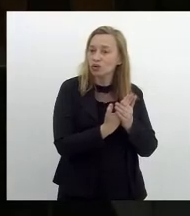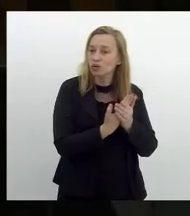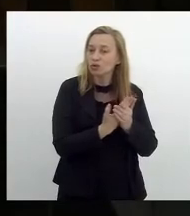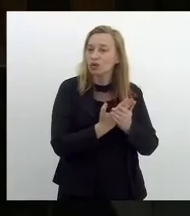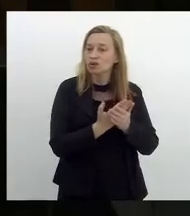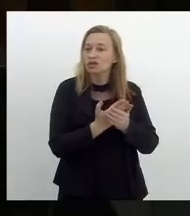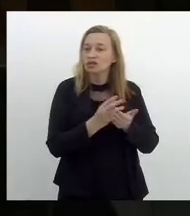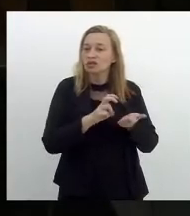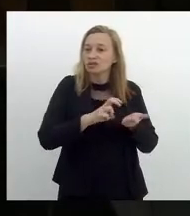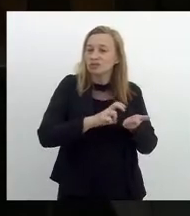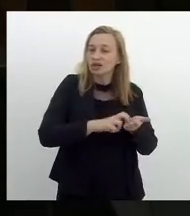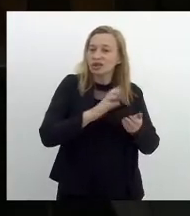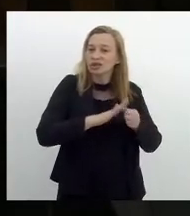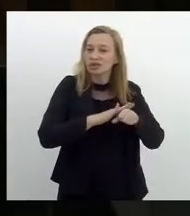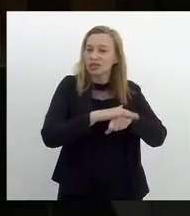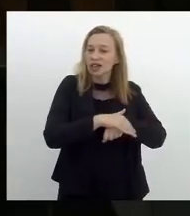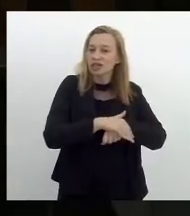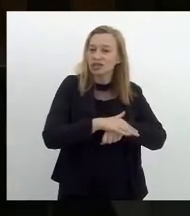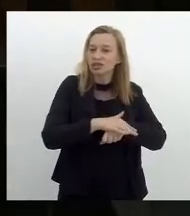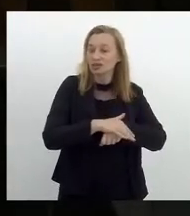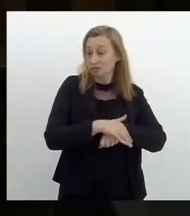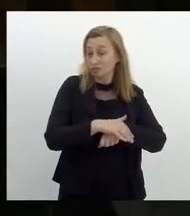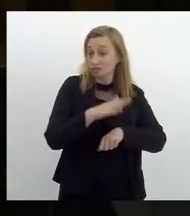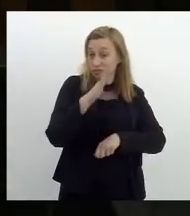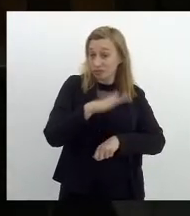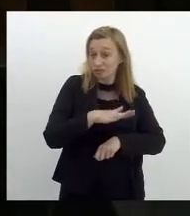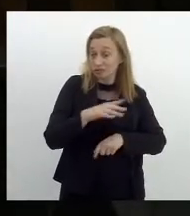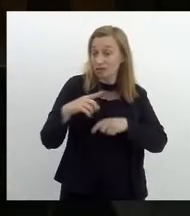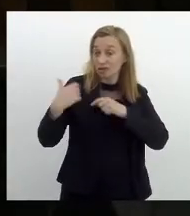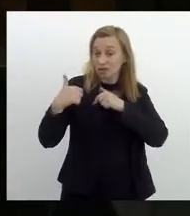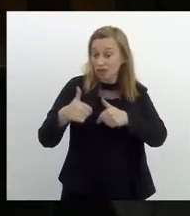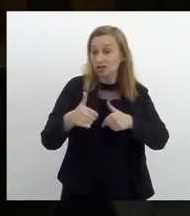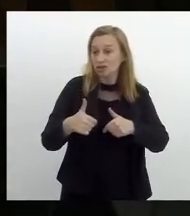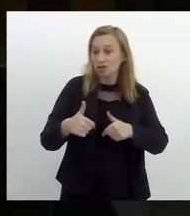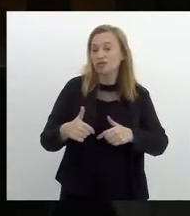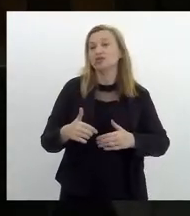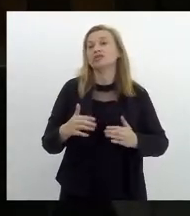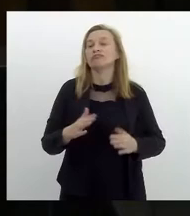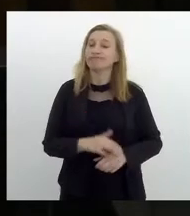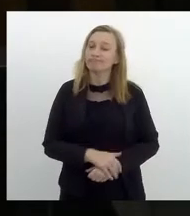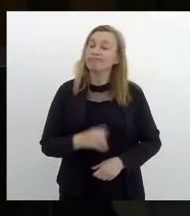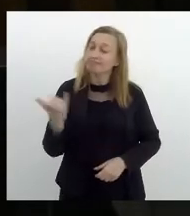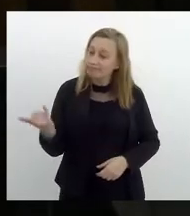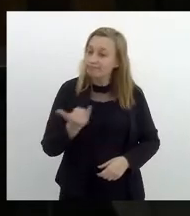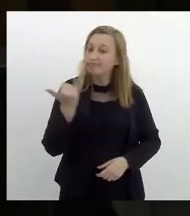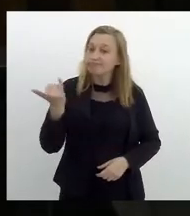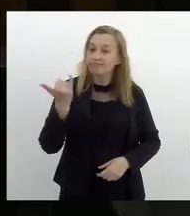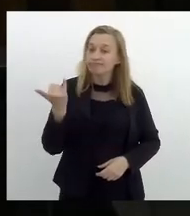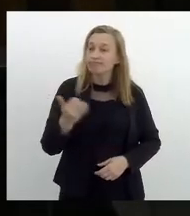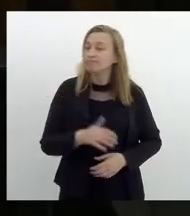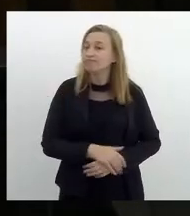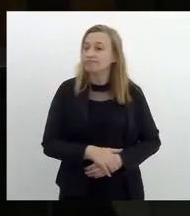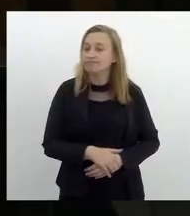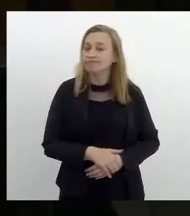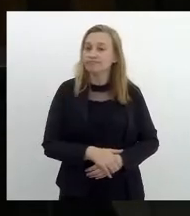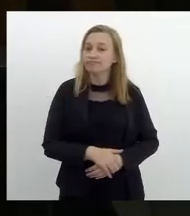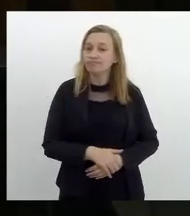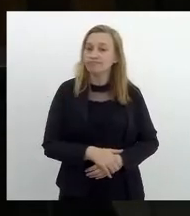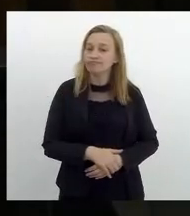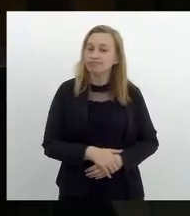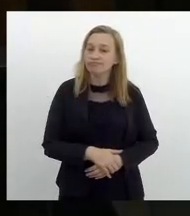contraturno das aulas tradicionais. Como foi importante. E não houve qualquer